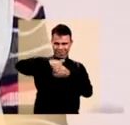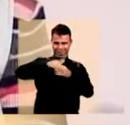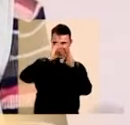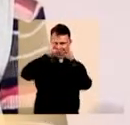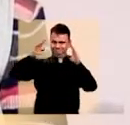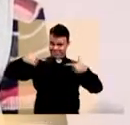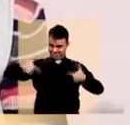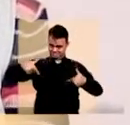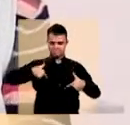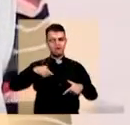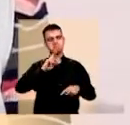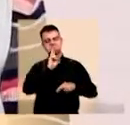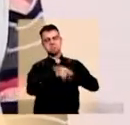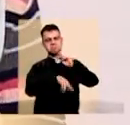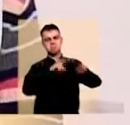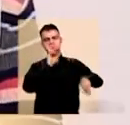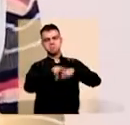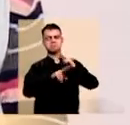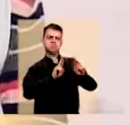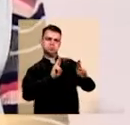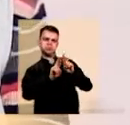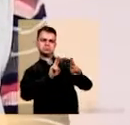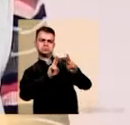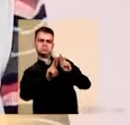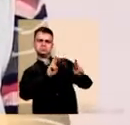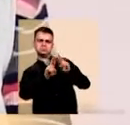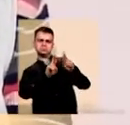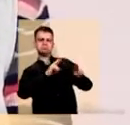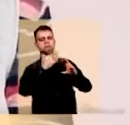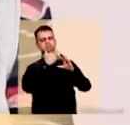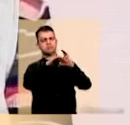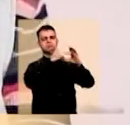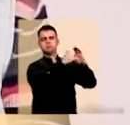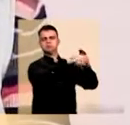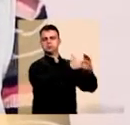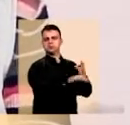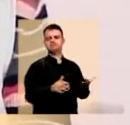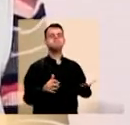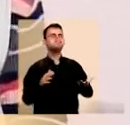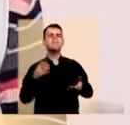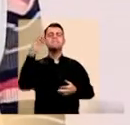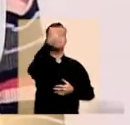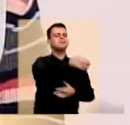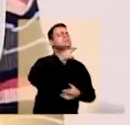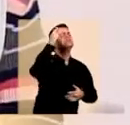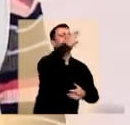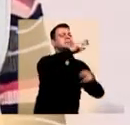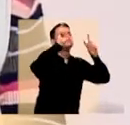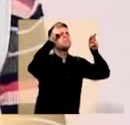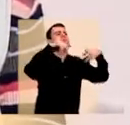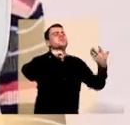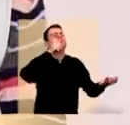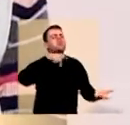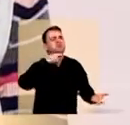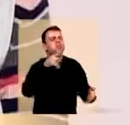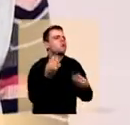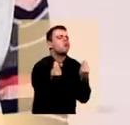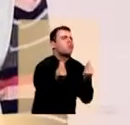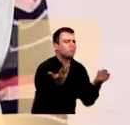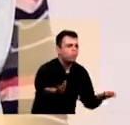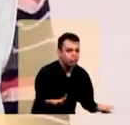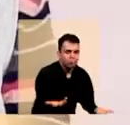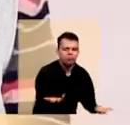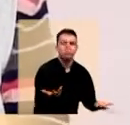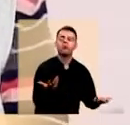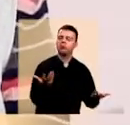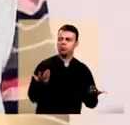bibliotecários estamos respondendo. Quando eles vão até a biblioteca e tem dificuldade, eu estou procurando um determinado assunto e eu não